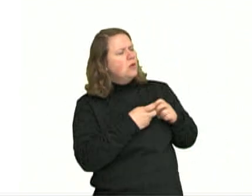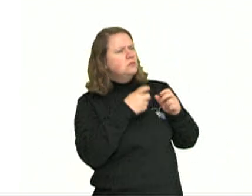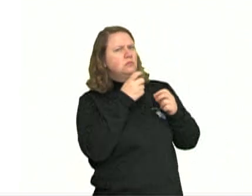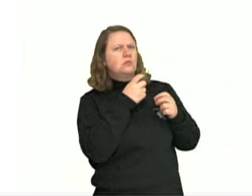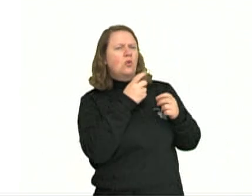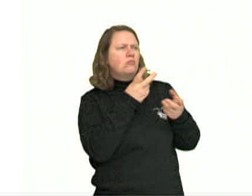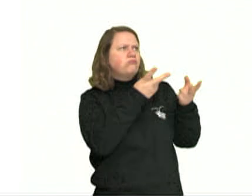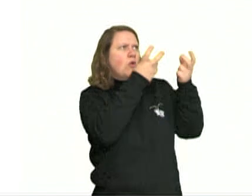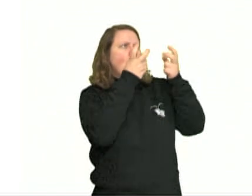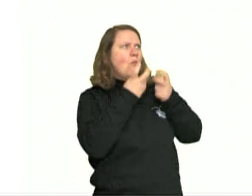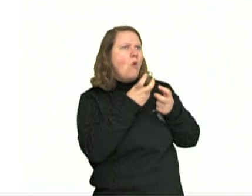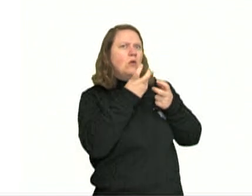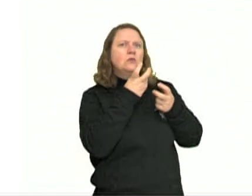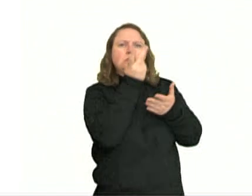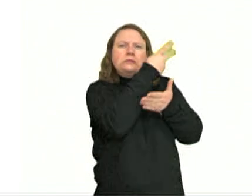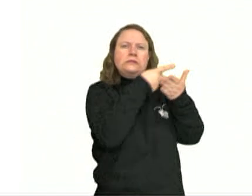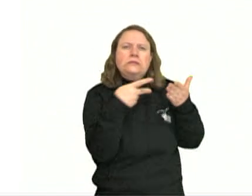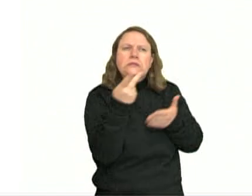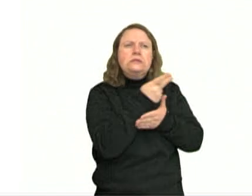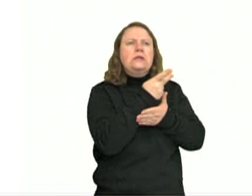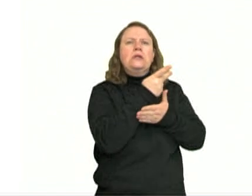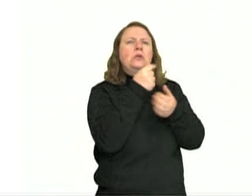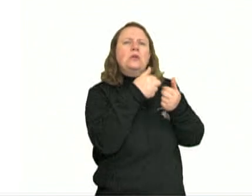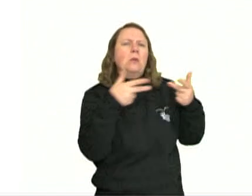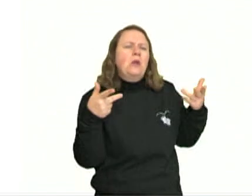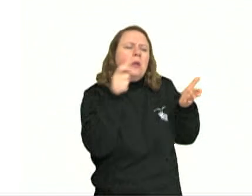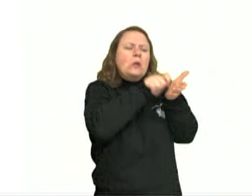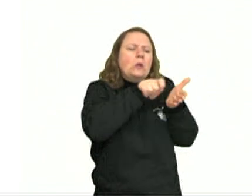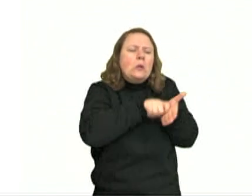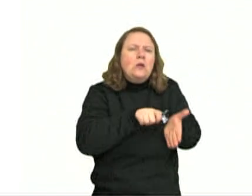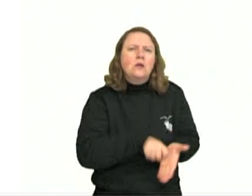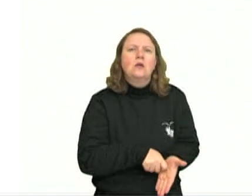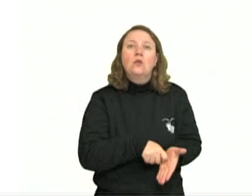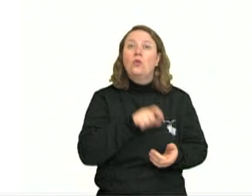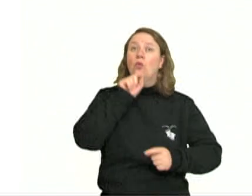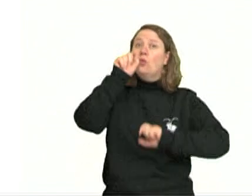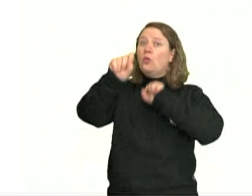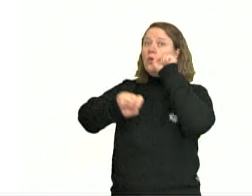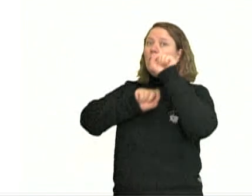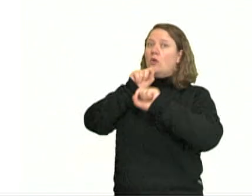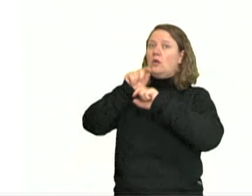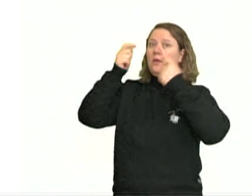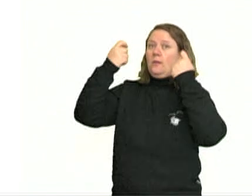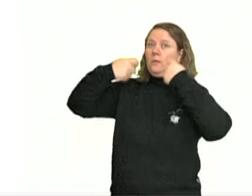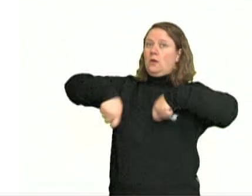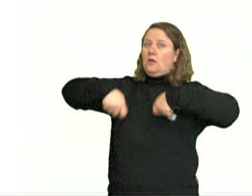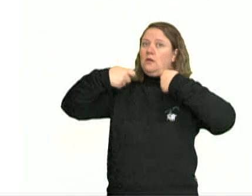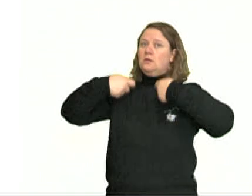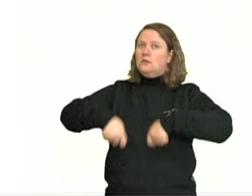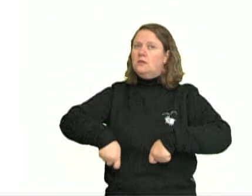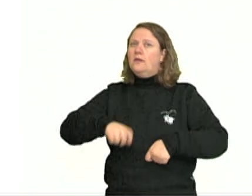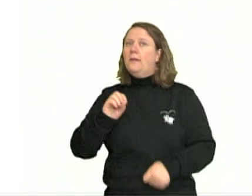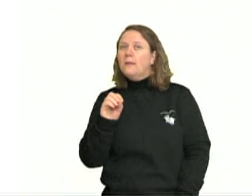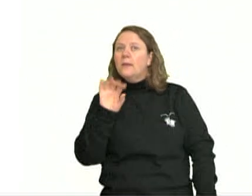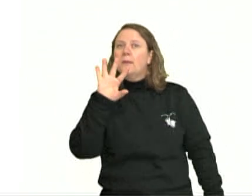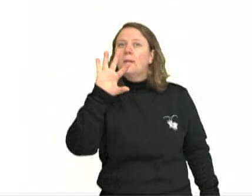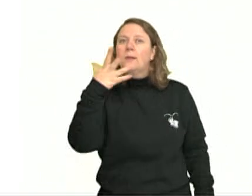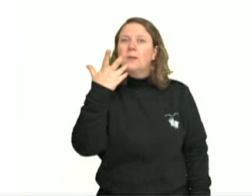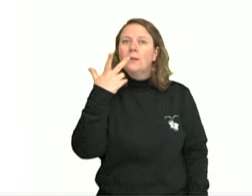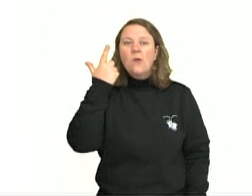de lutas nas Olimpíadas, o que era necessário para acontecer, para se ganhar a luta e como